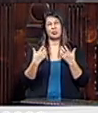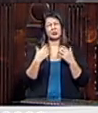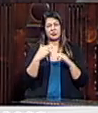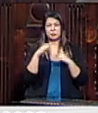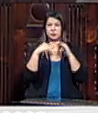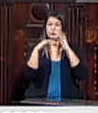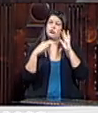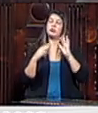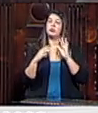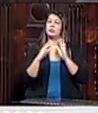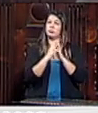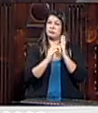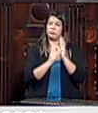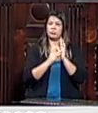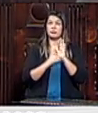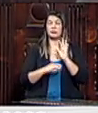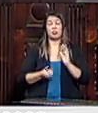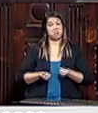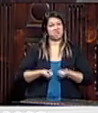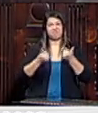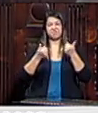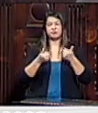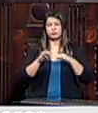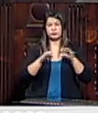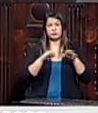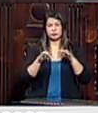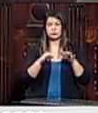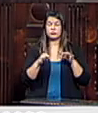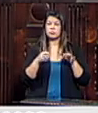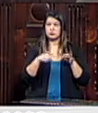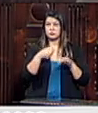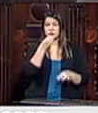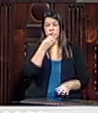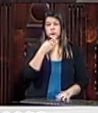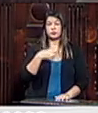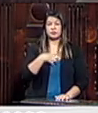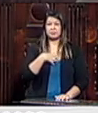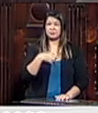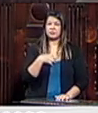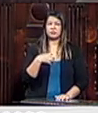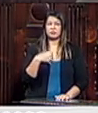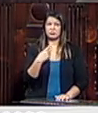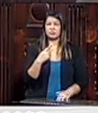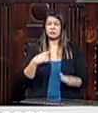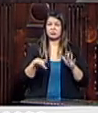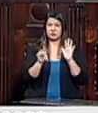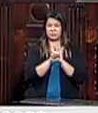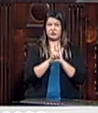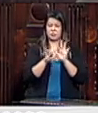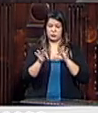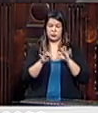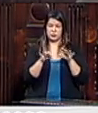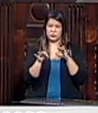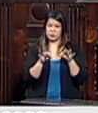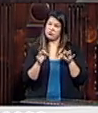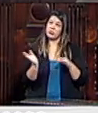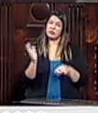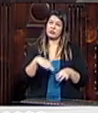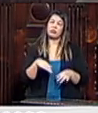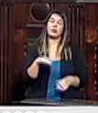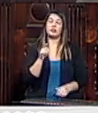um projeto que já é da melhor qualidade. A sensibilidade dessa lei, desse projeto de lei, que